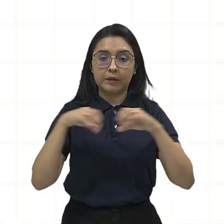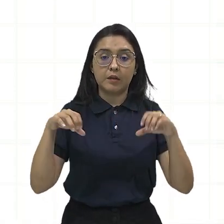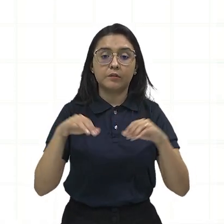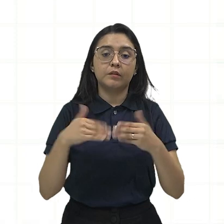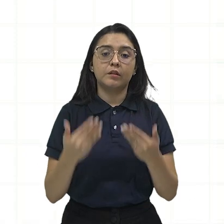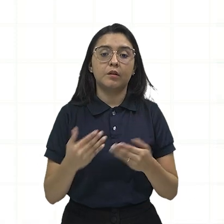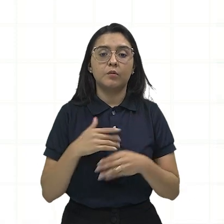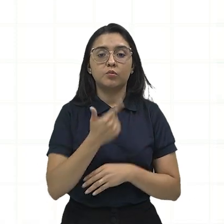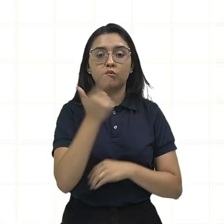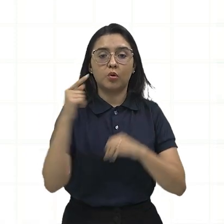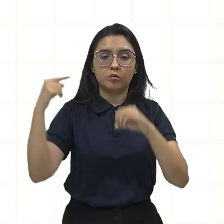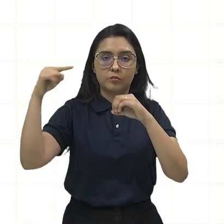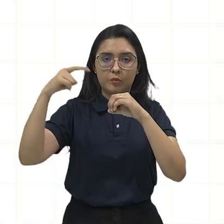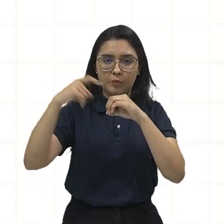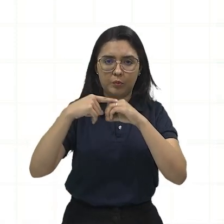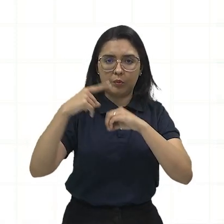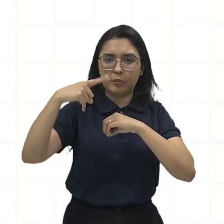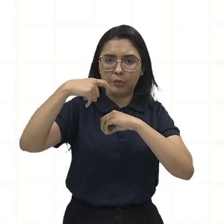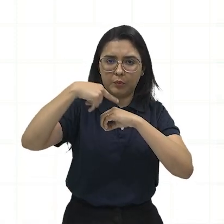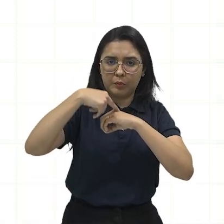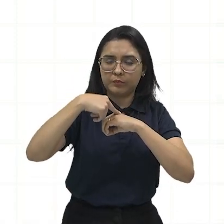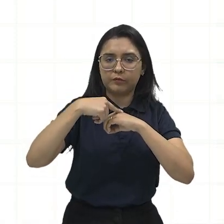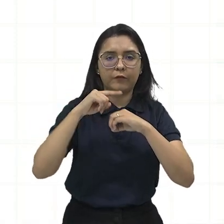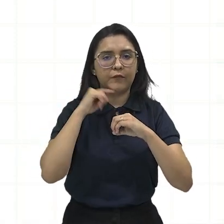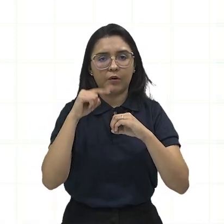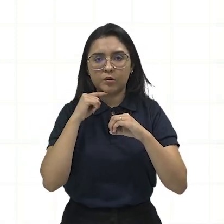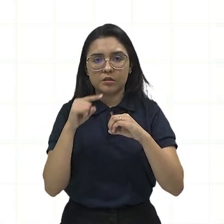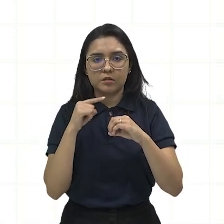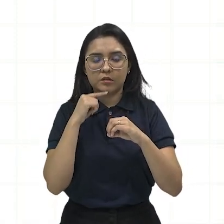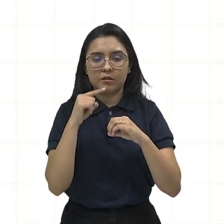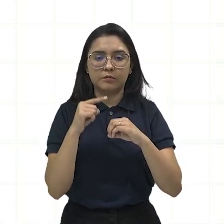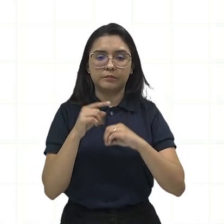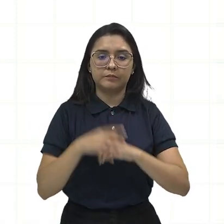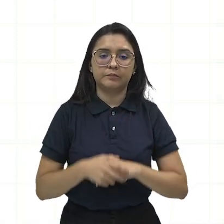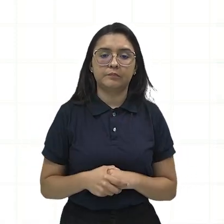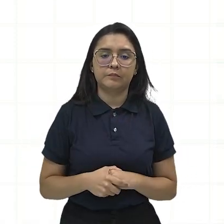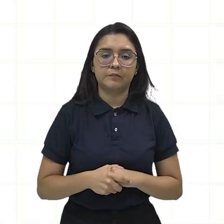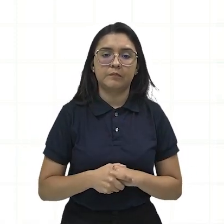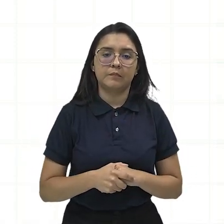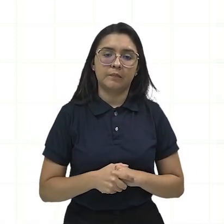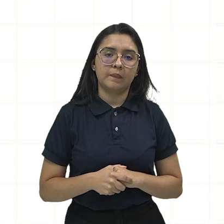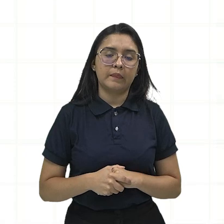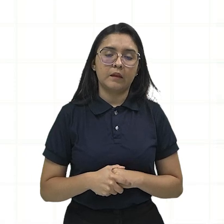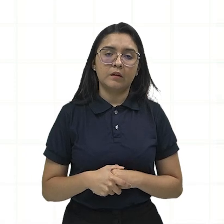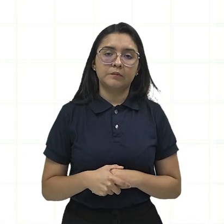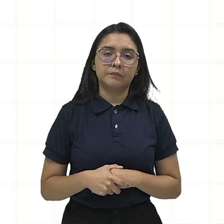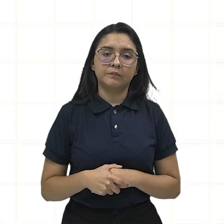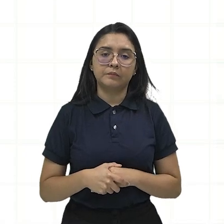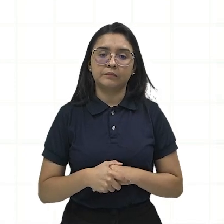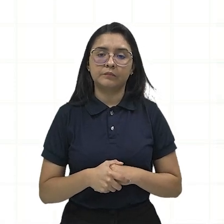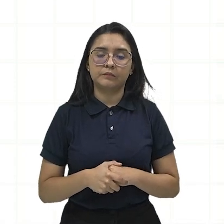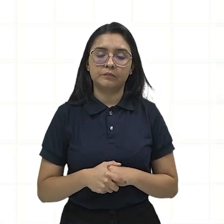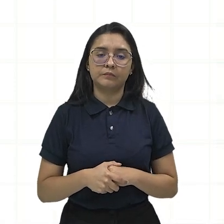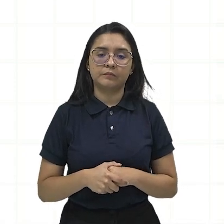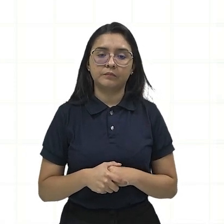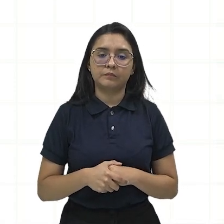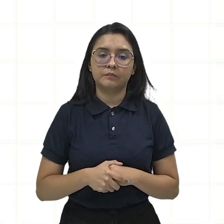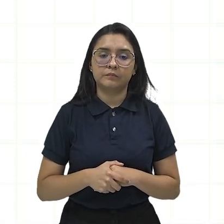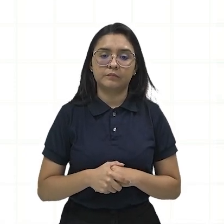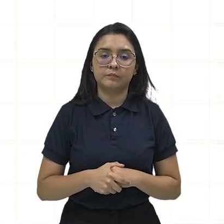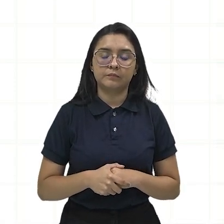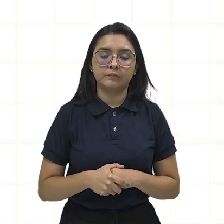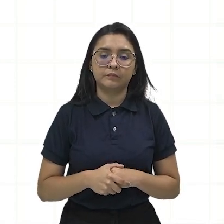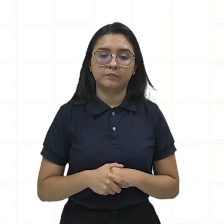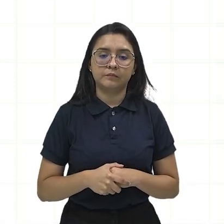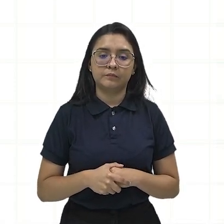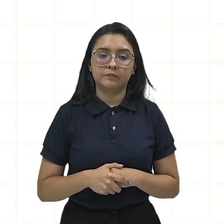espermatozoides, eles vão ser impedidos, como eu falei para vocês, de entrarem através de um processo químico, né? Para que não